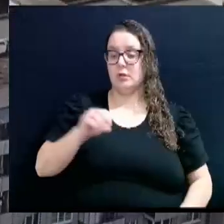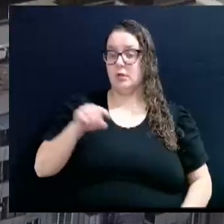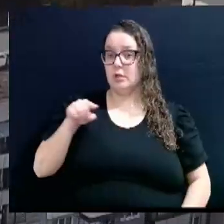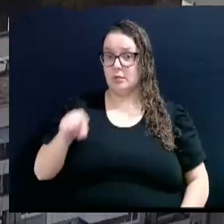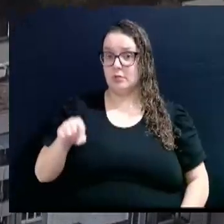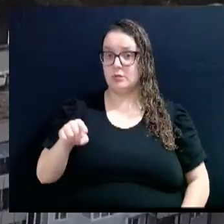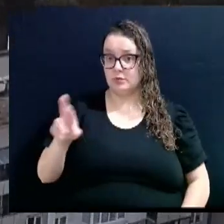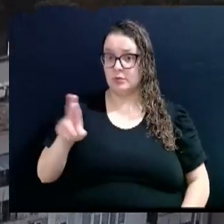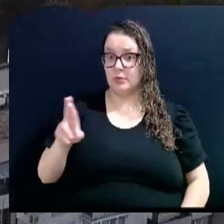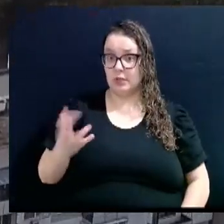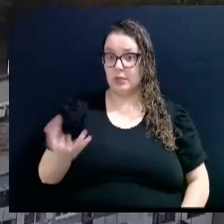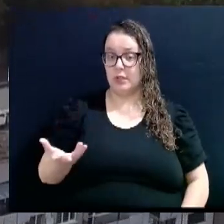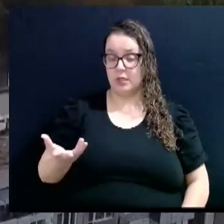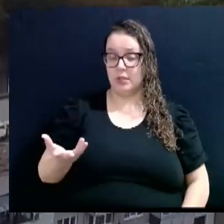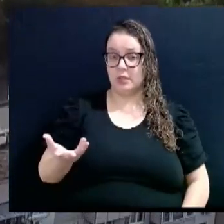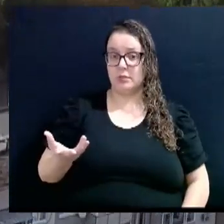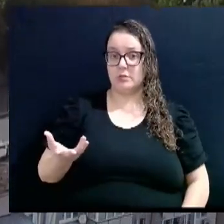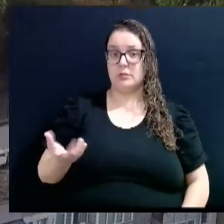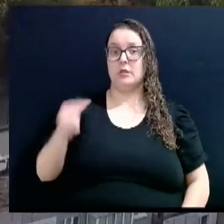E ele com